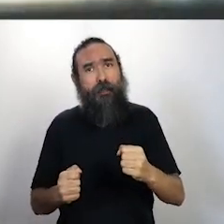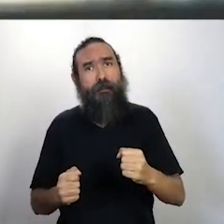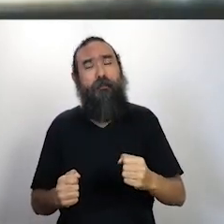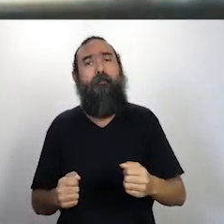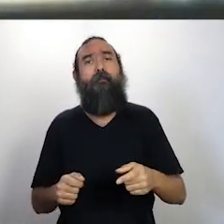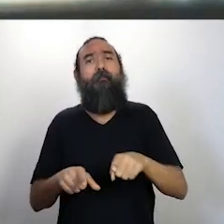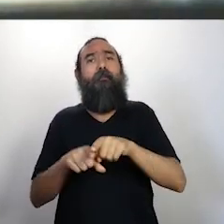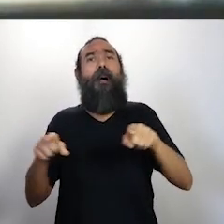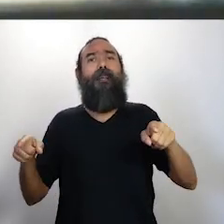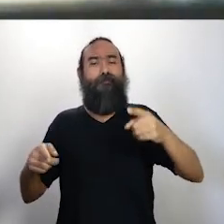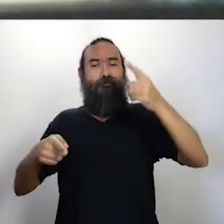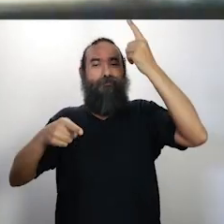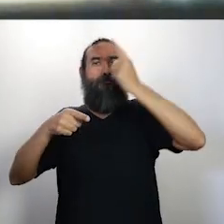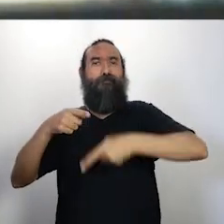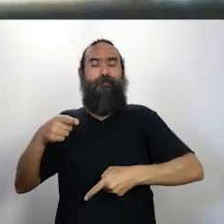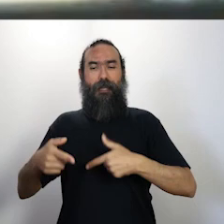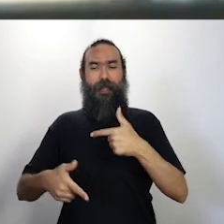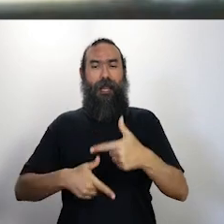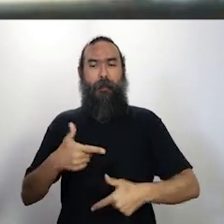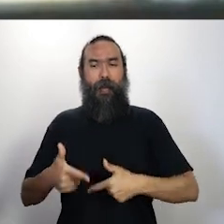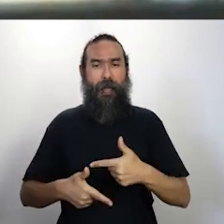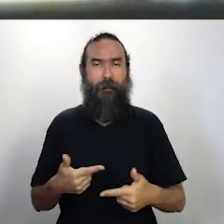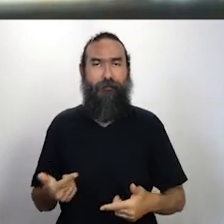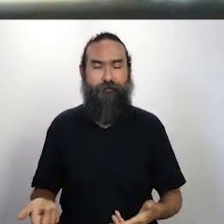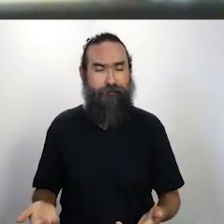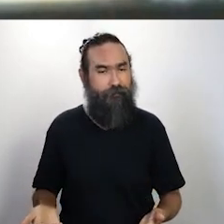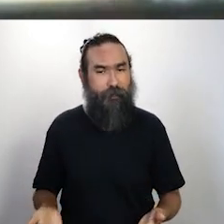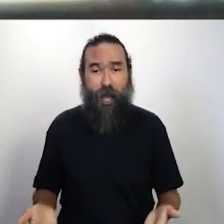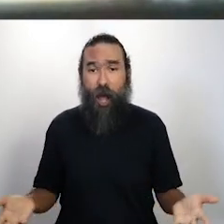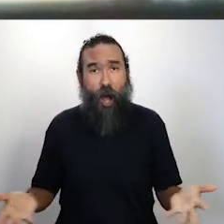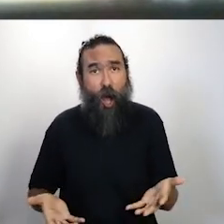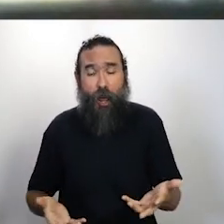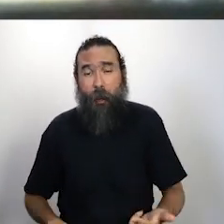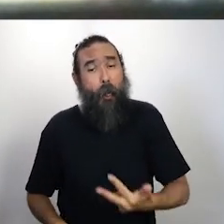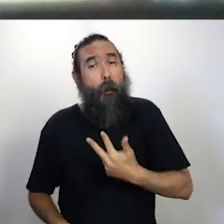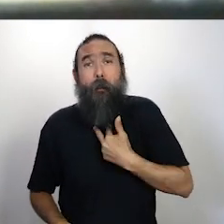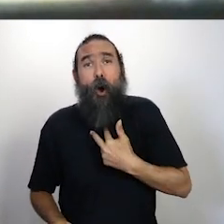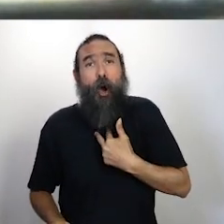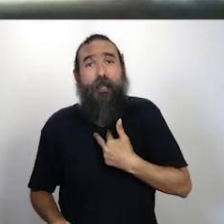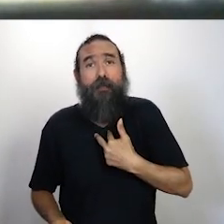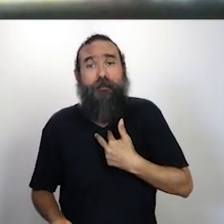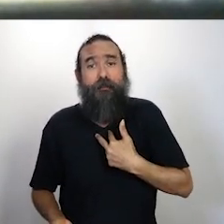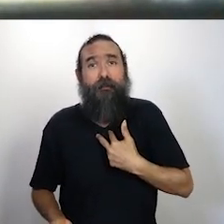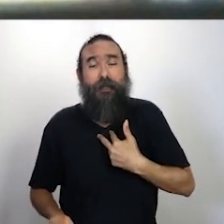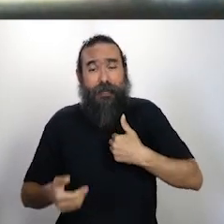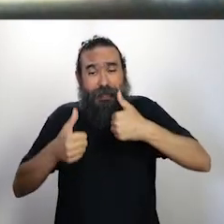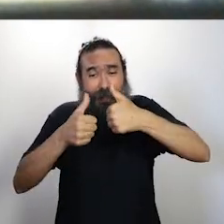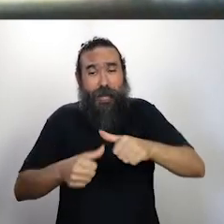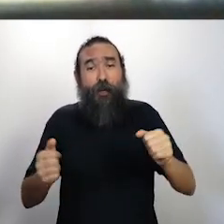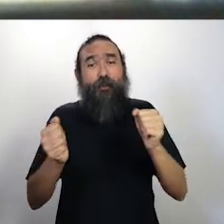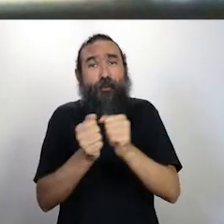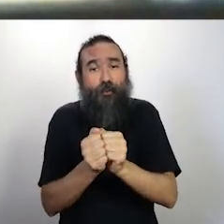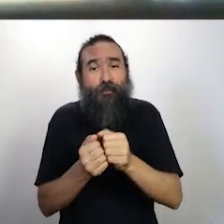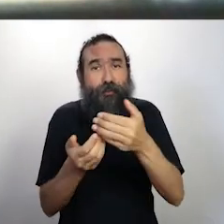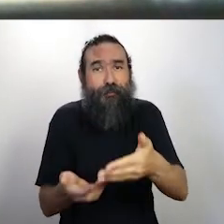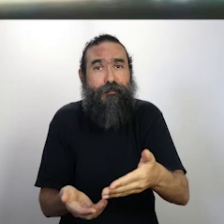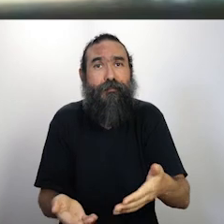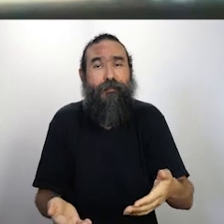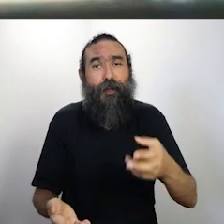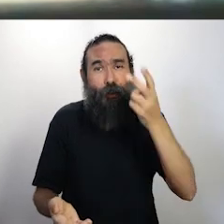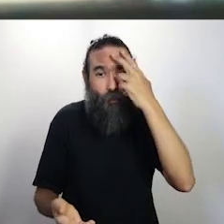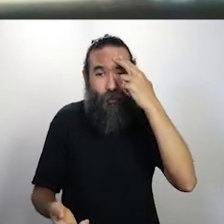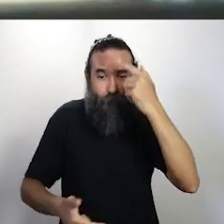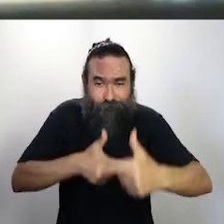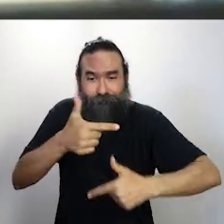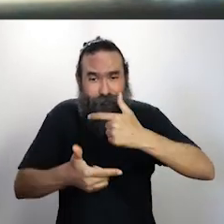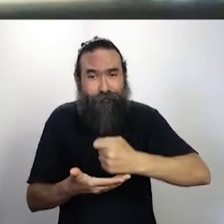impedida de trabalhar ela como servidora de carreira não vai poder eles não estão participando desse processo então é